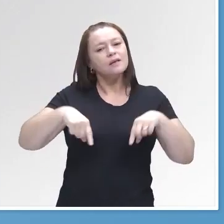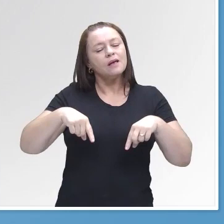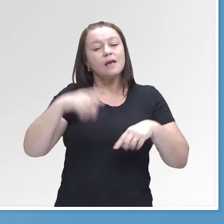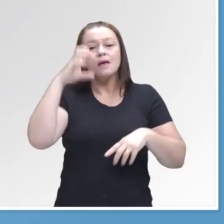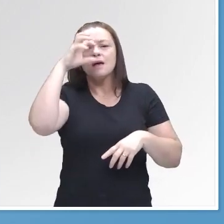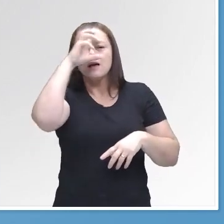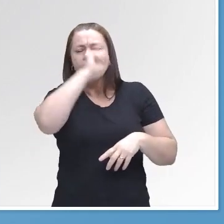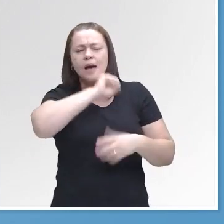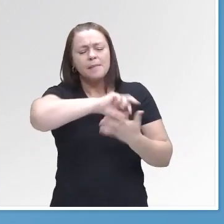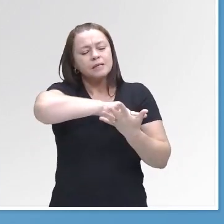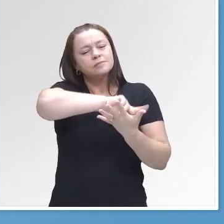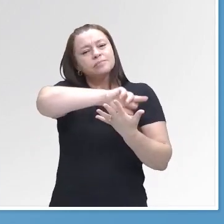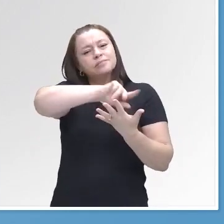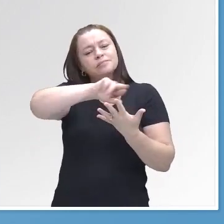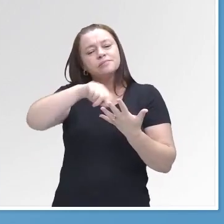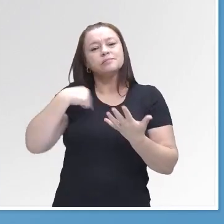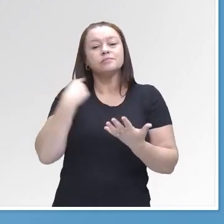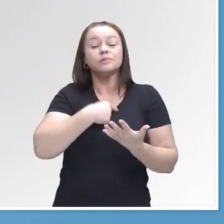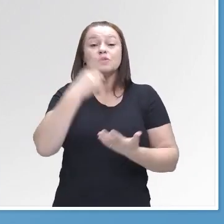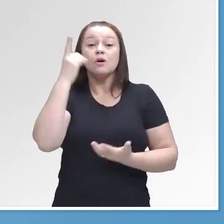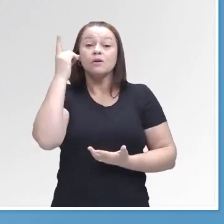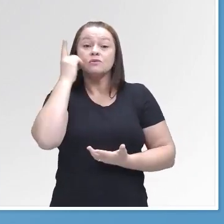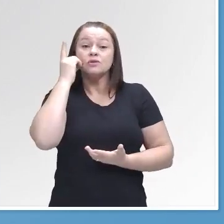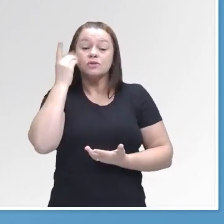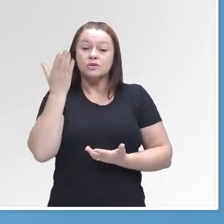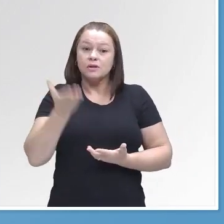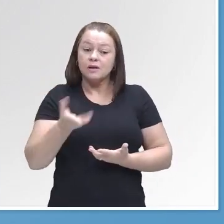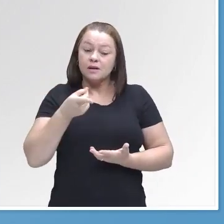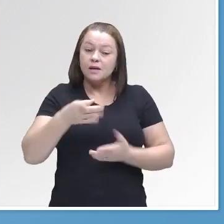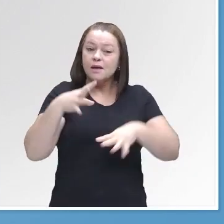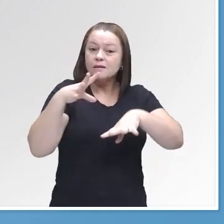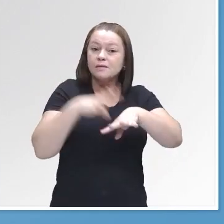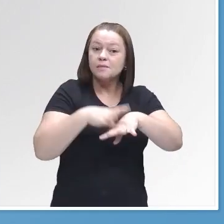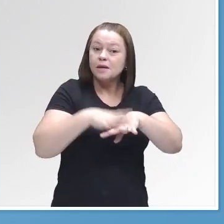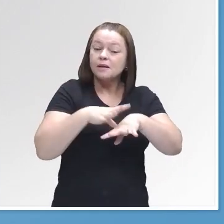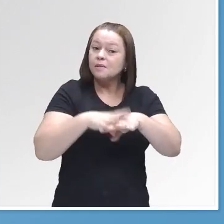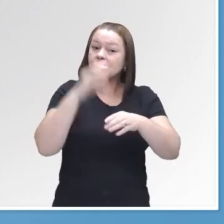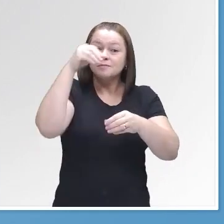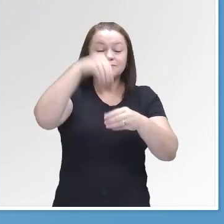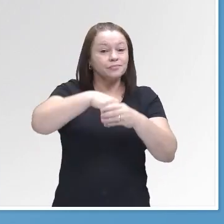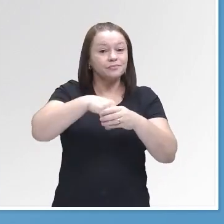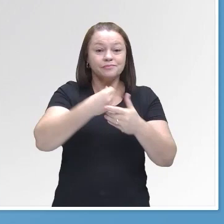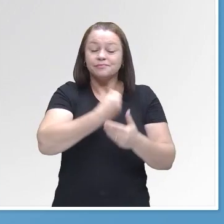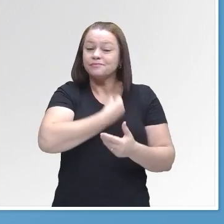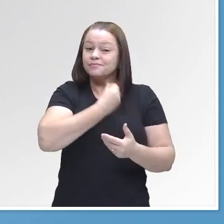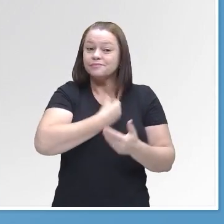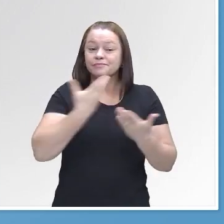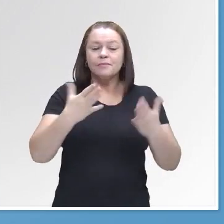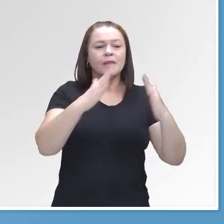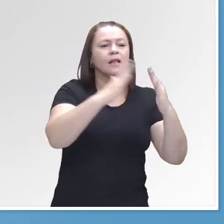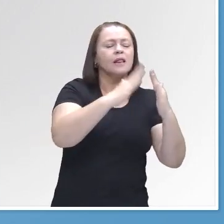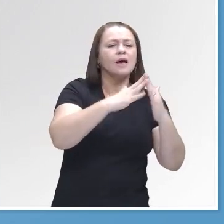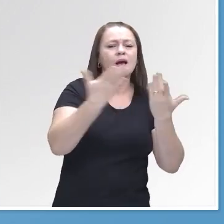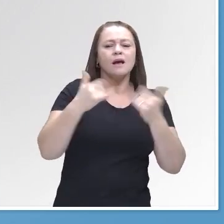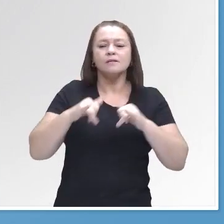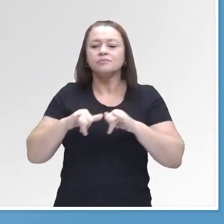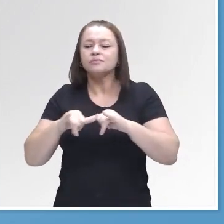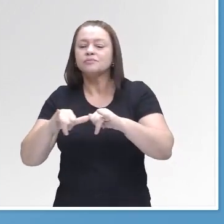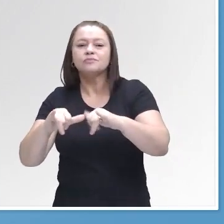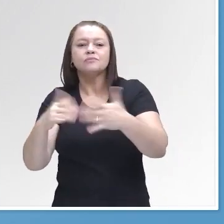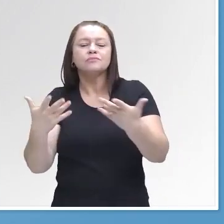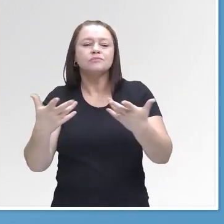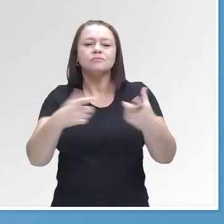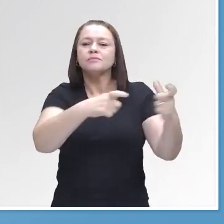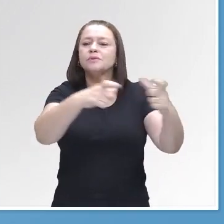Aprendemos muito sobre o nosso dia a dia e essa matemática que está aí no nosso dia a dia, que está na sua casa, no supermercado, quando